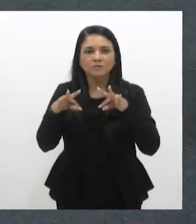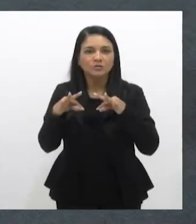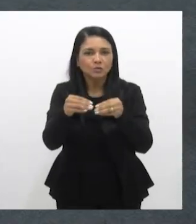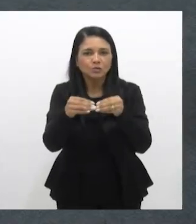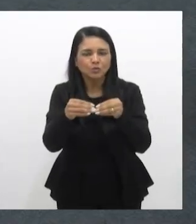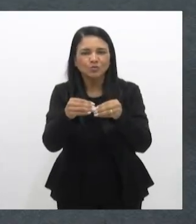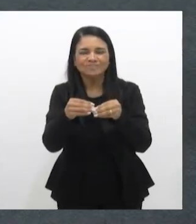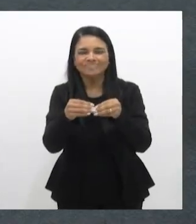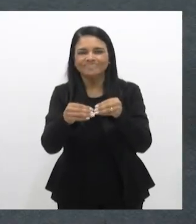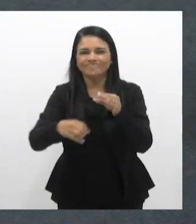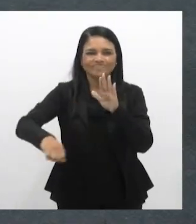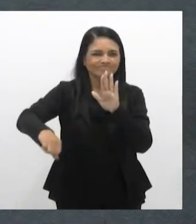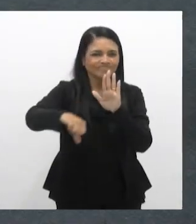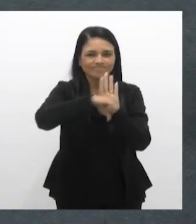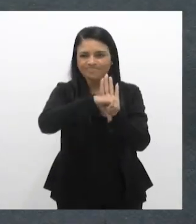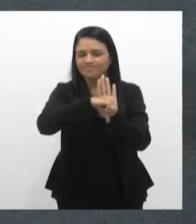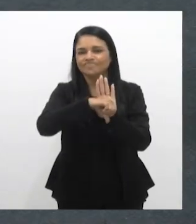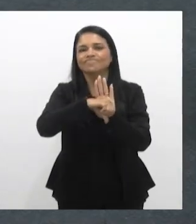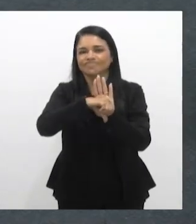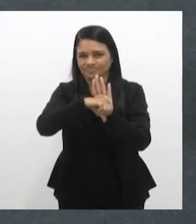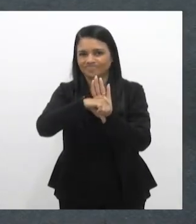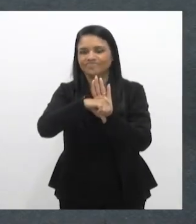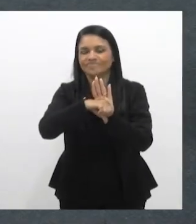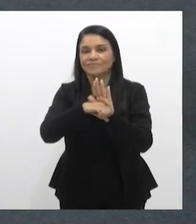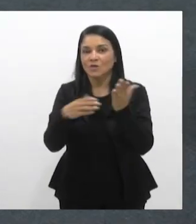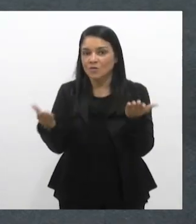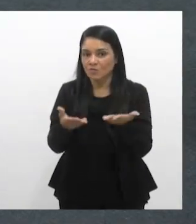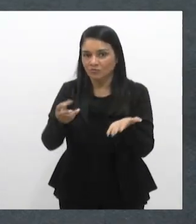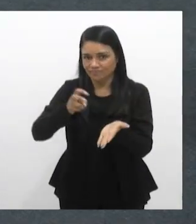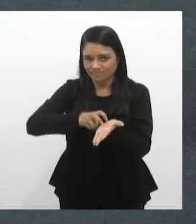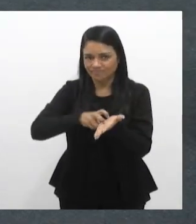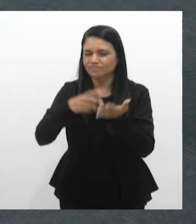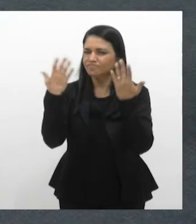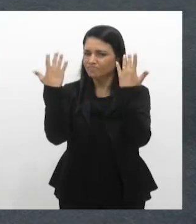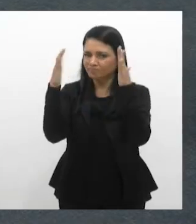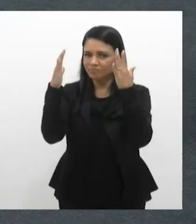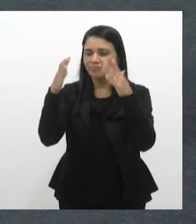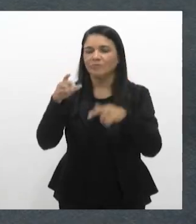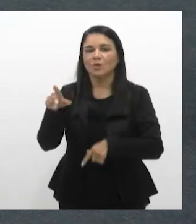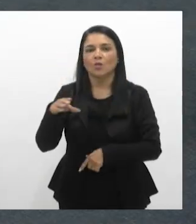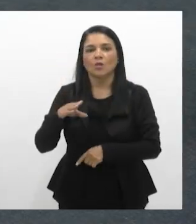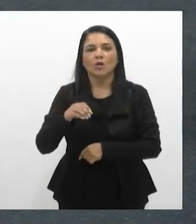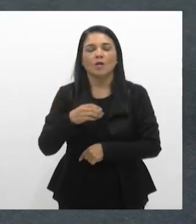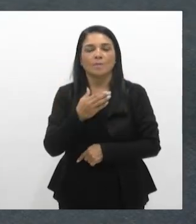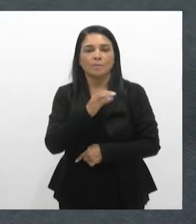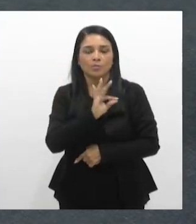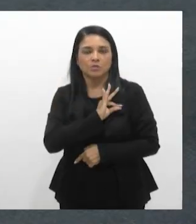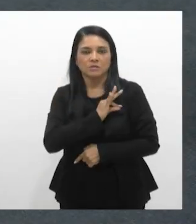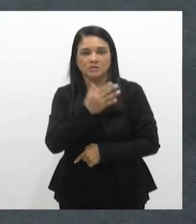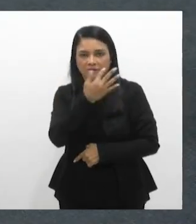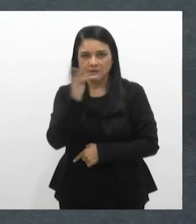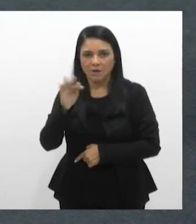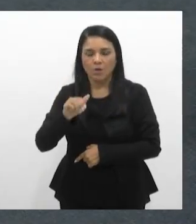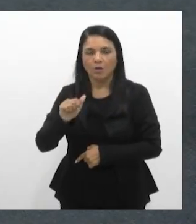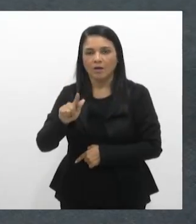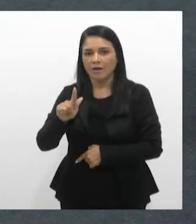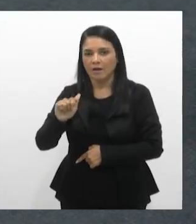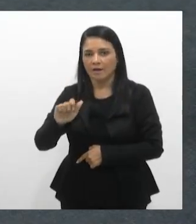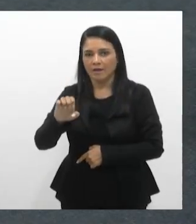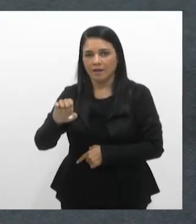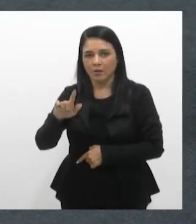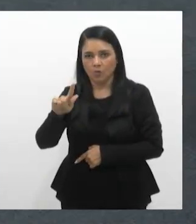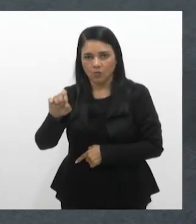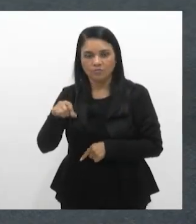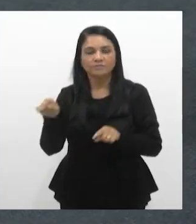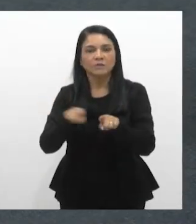de ilícito. Então, hoje, amanhã de hoje, eu quero aqui parabenizar o GAECO, a Polícia Federal, que intensificou e